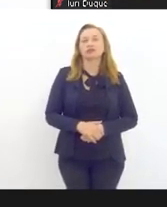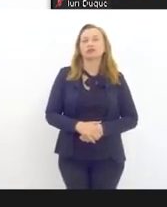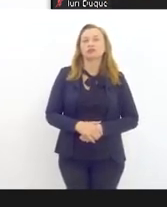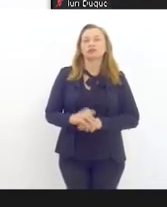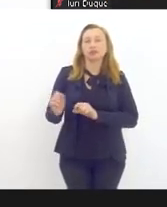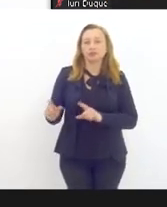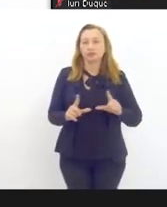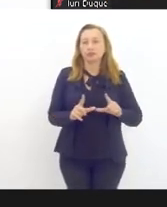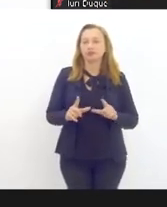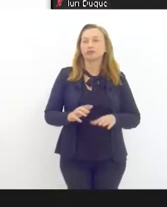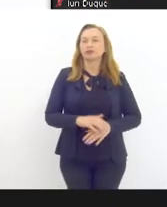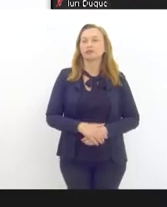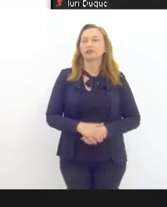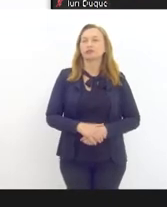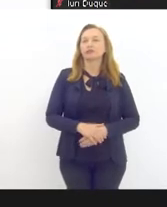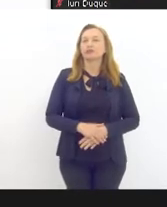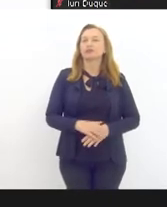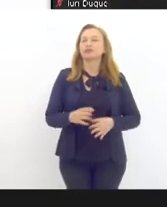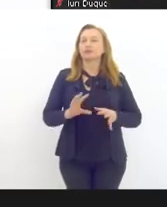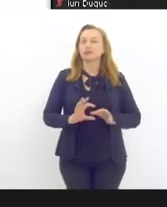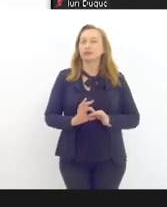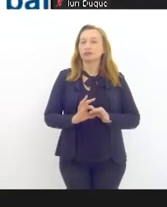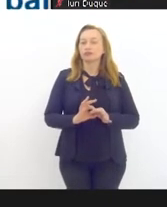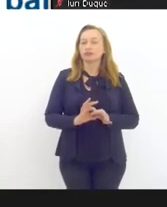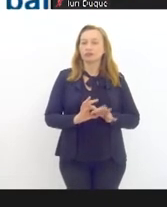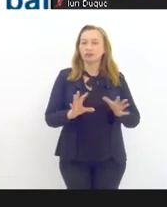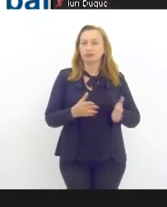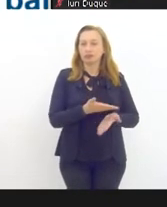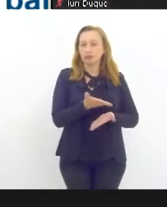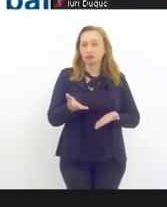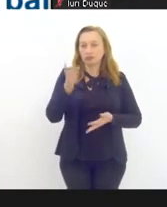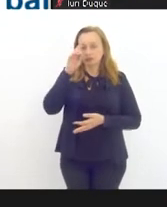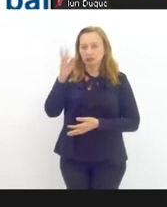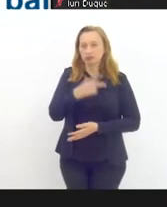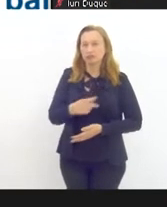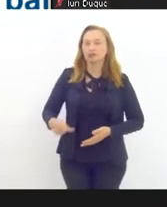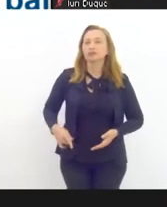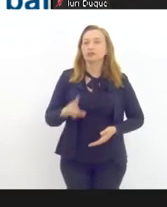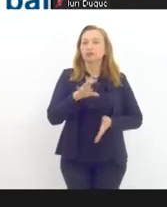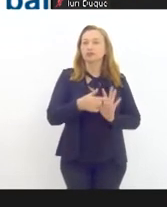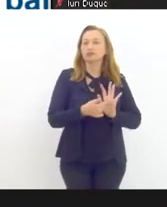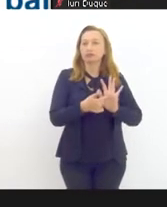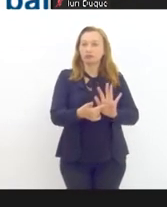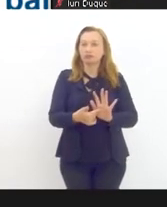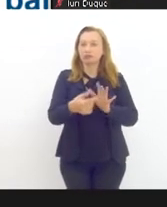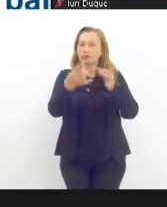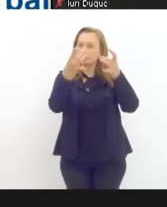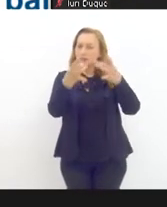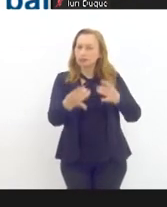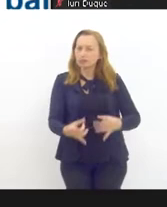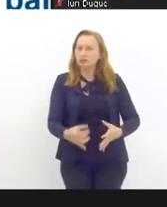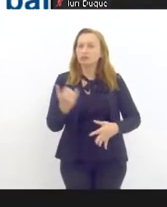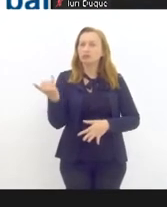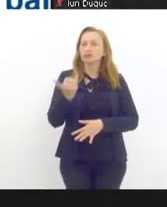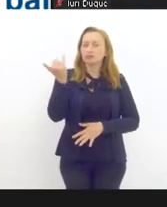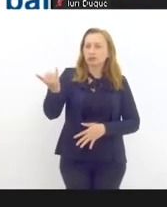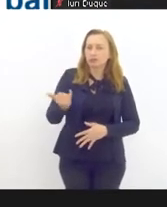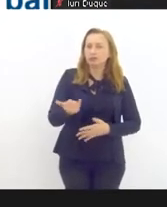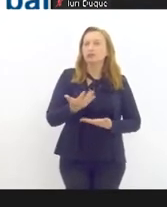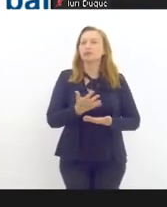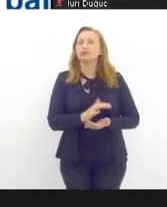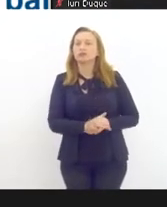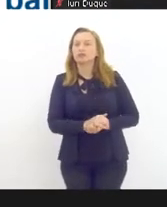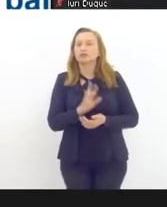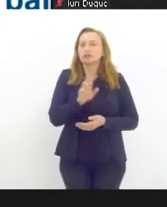E tudo isso aqui fica disponibilizado, presidente, mas só mostrando. Tá, isso aqui a gente explica, tá? O importante da gente ir para além da média, a